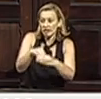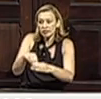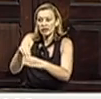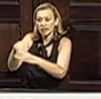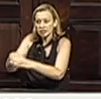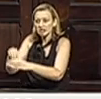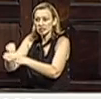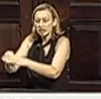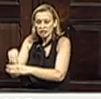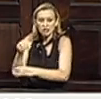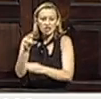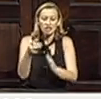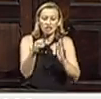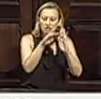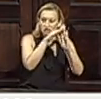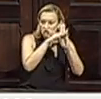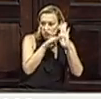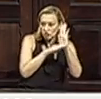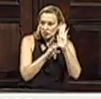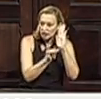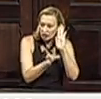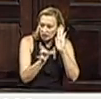ordem de apresentação.